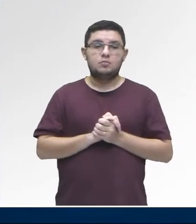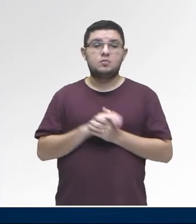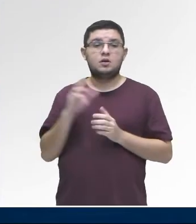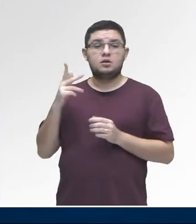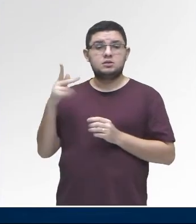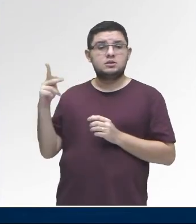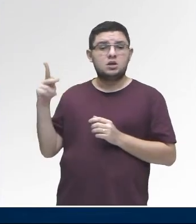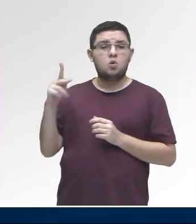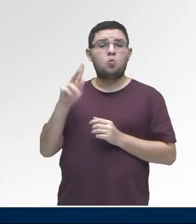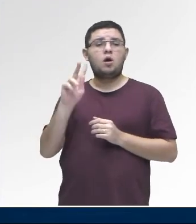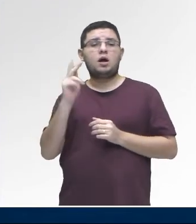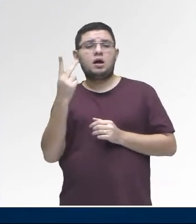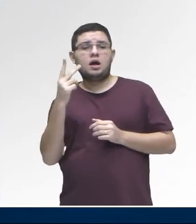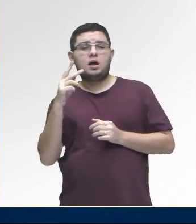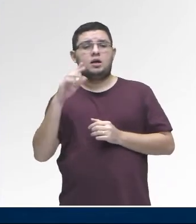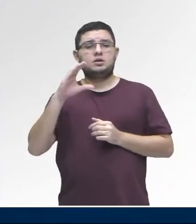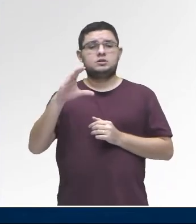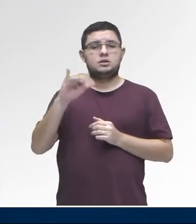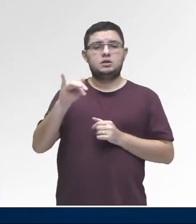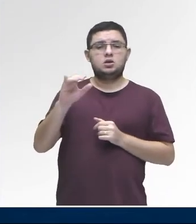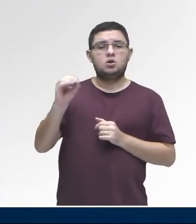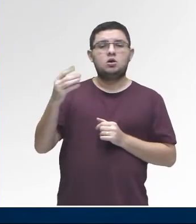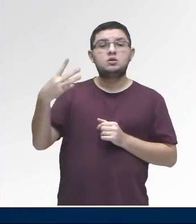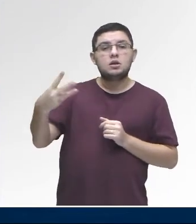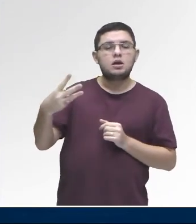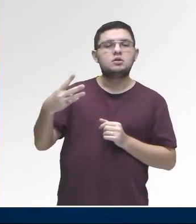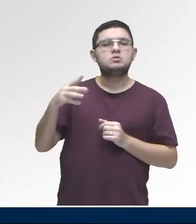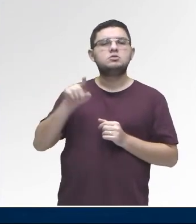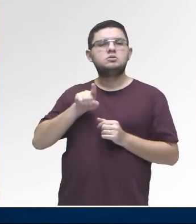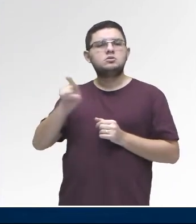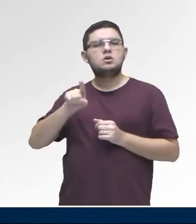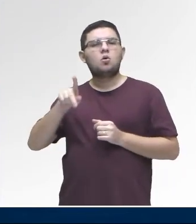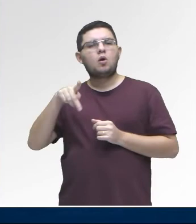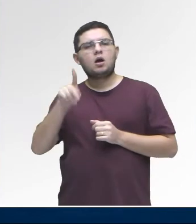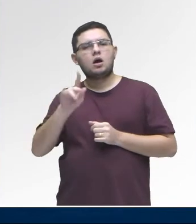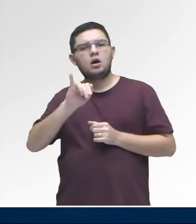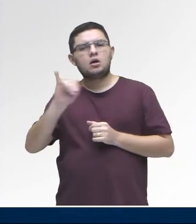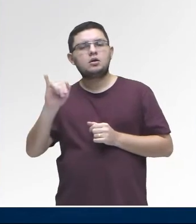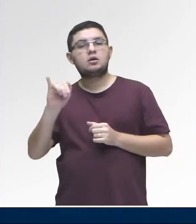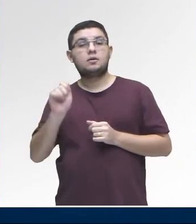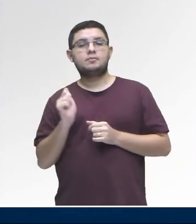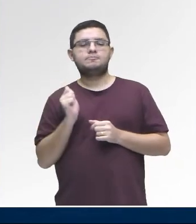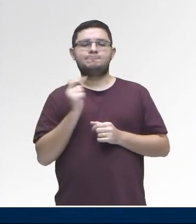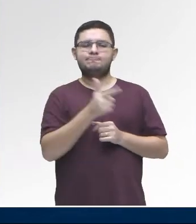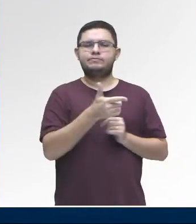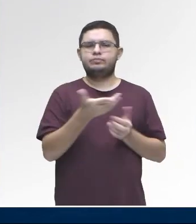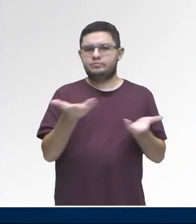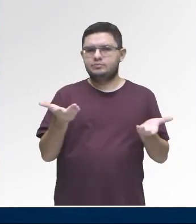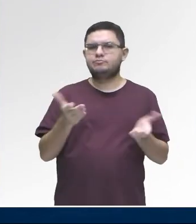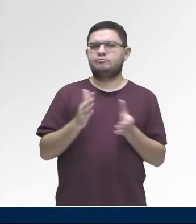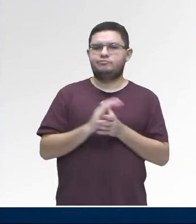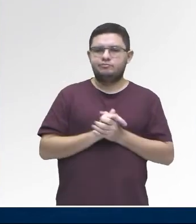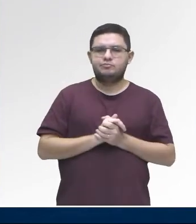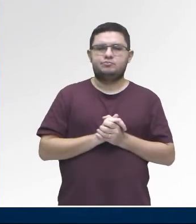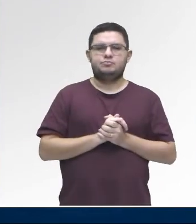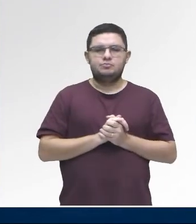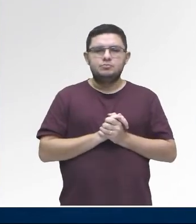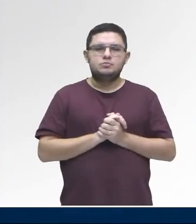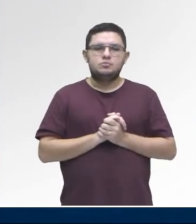de ionização ela é maior, ok? Vamos para a letra